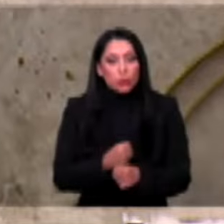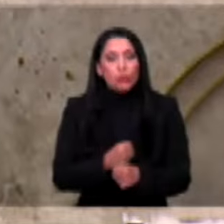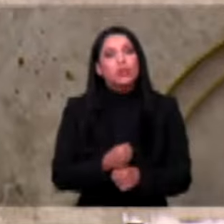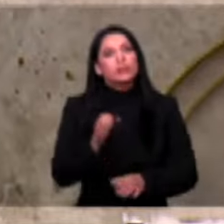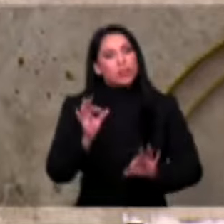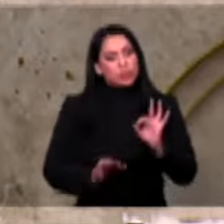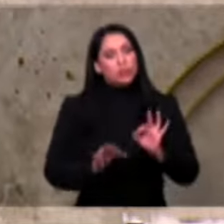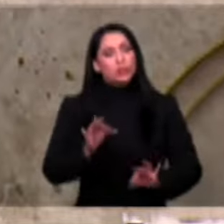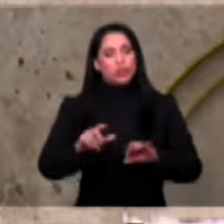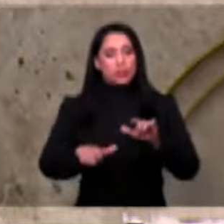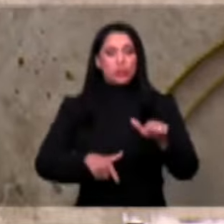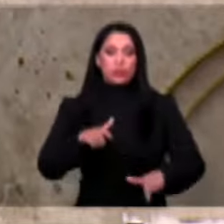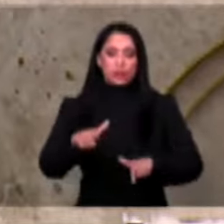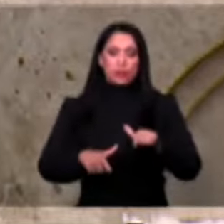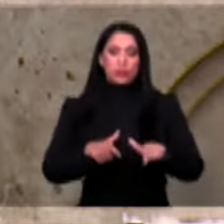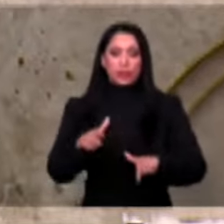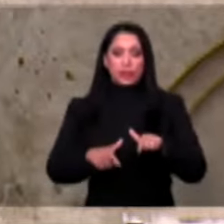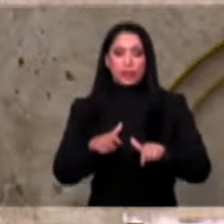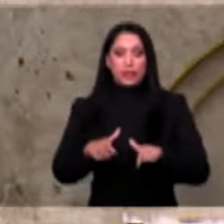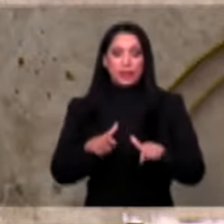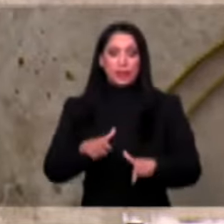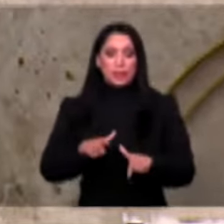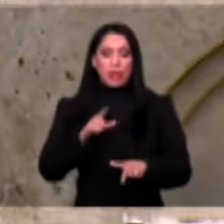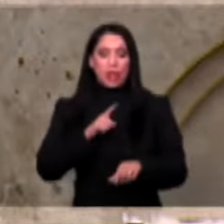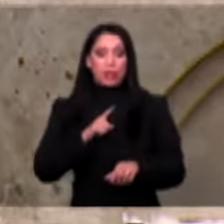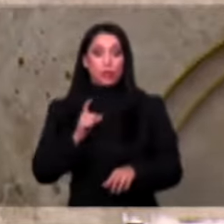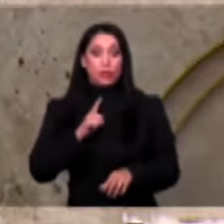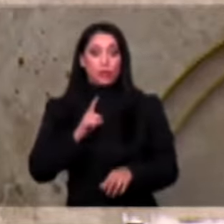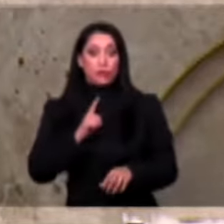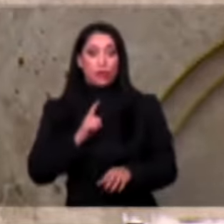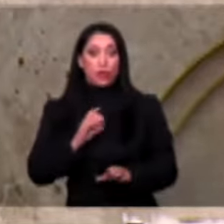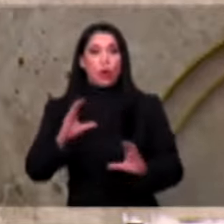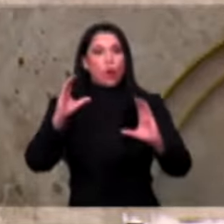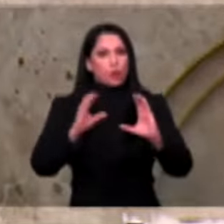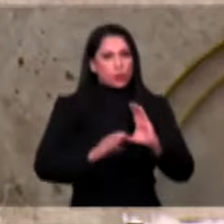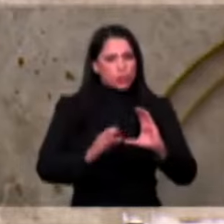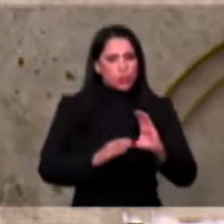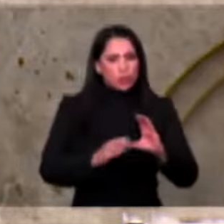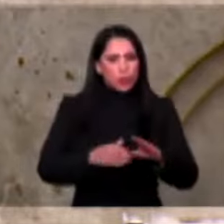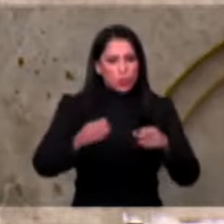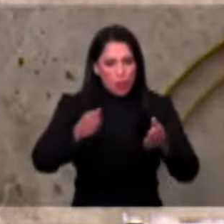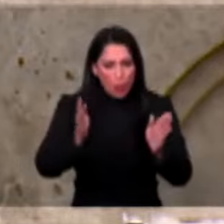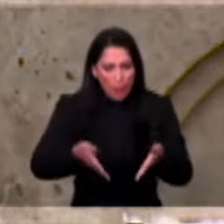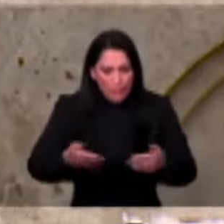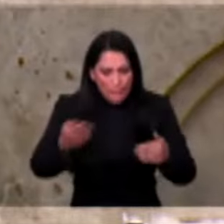do Trabalho, em que ingressei por concurso público de provas e títulos em